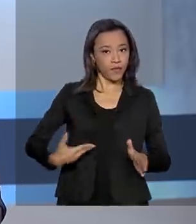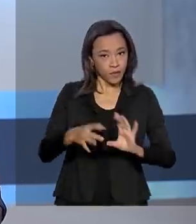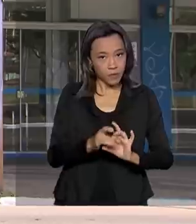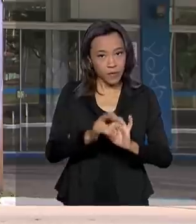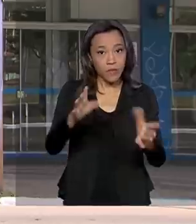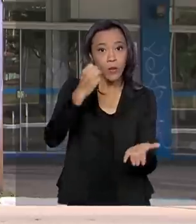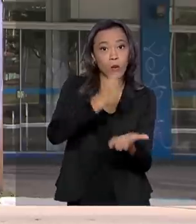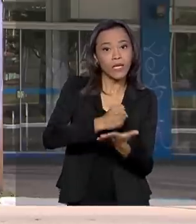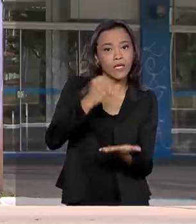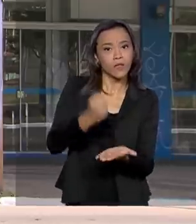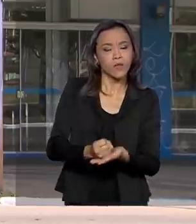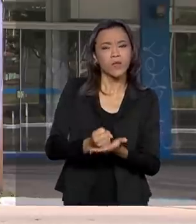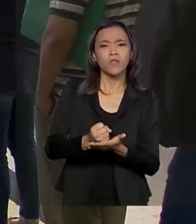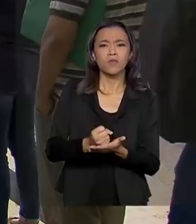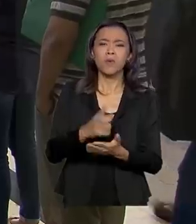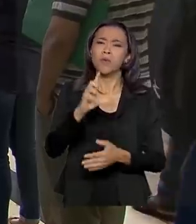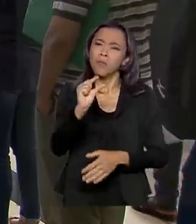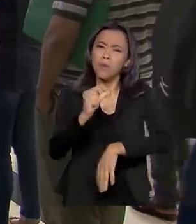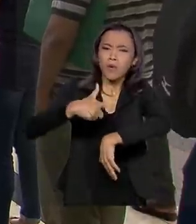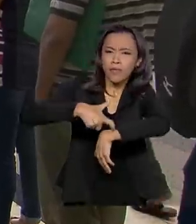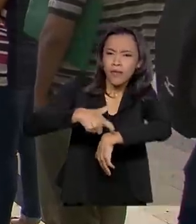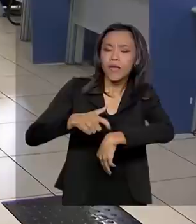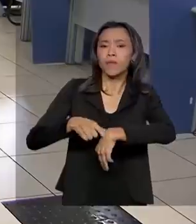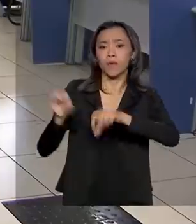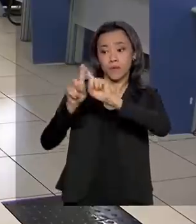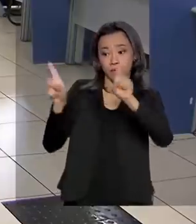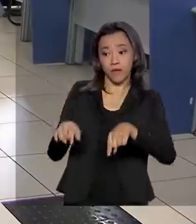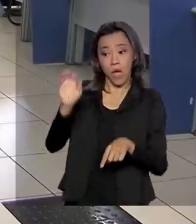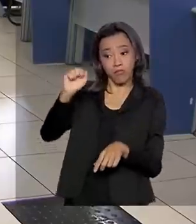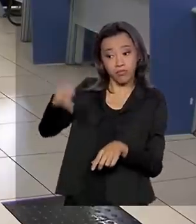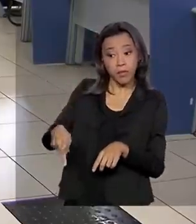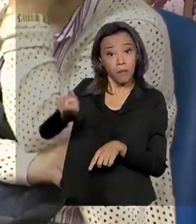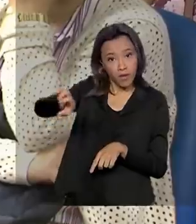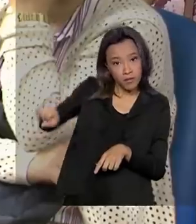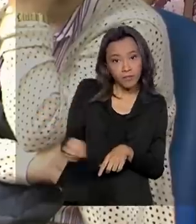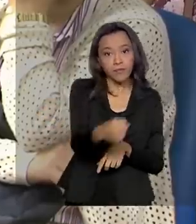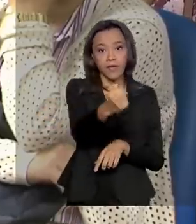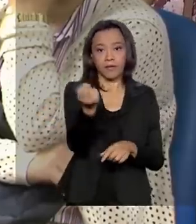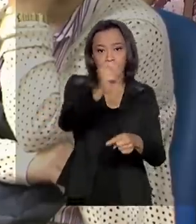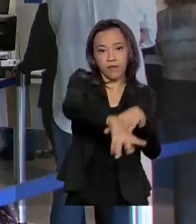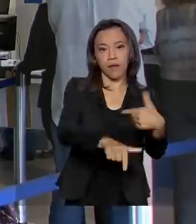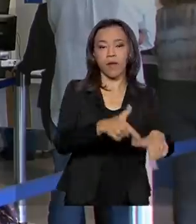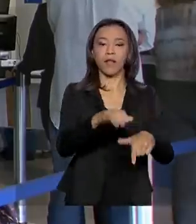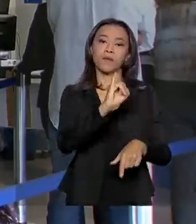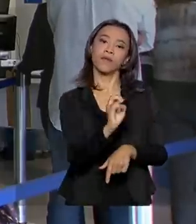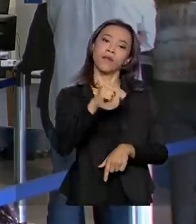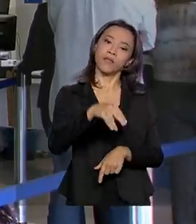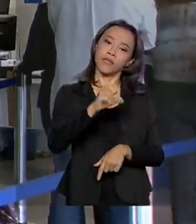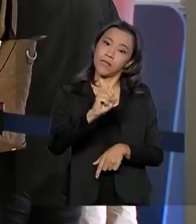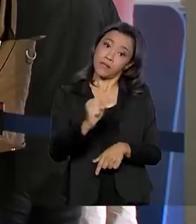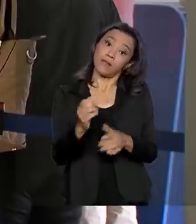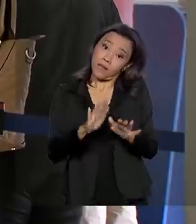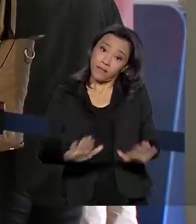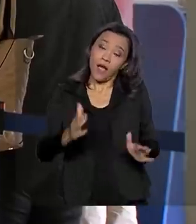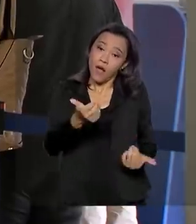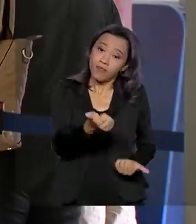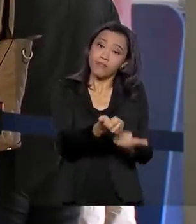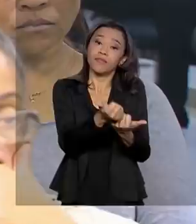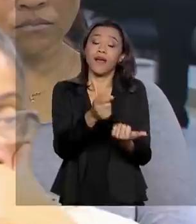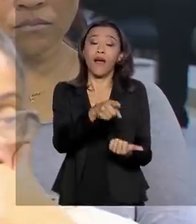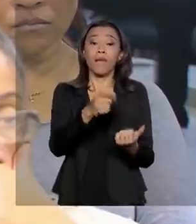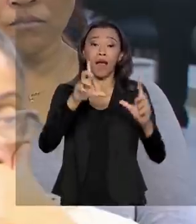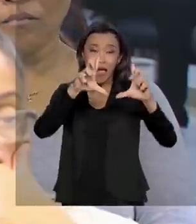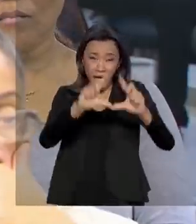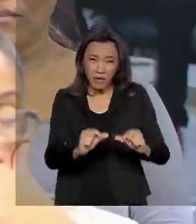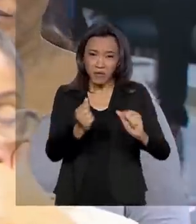autoriza contratação temporária de servidores aposentados para atuar nas agências do INSS e assim ajudar a diminuir a fila